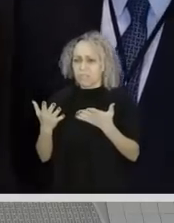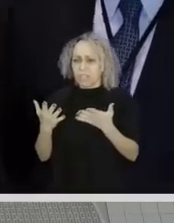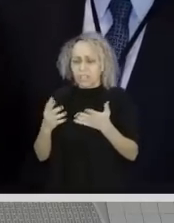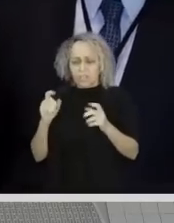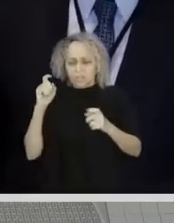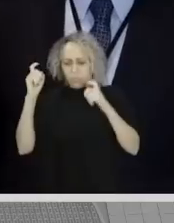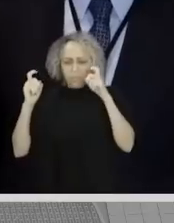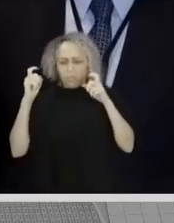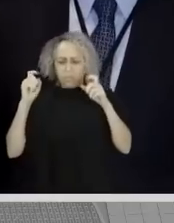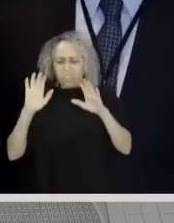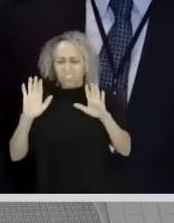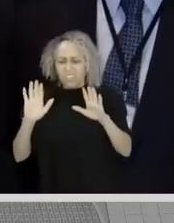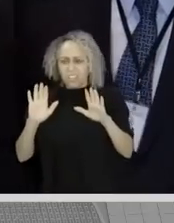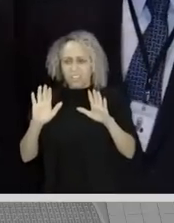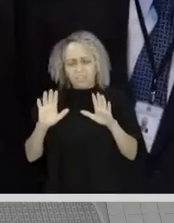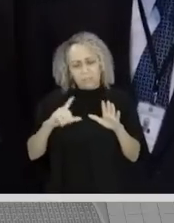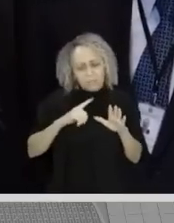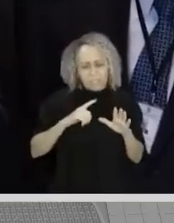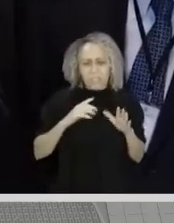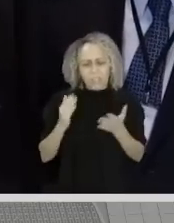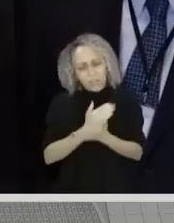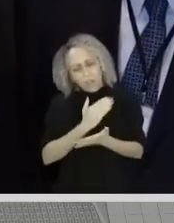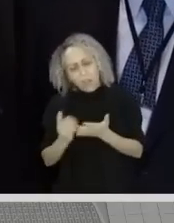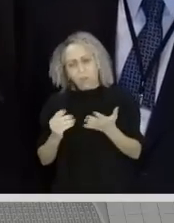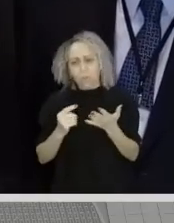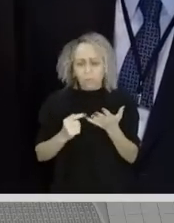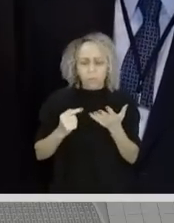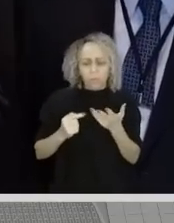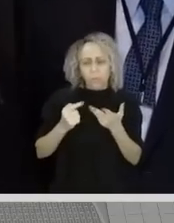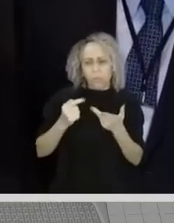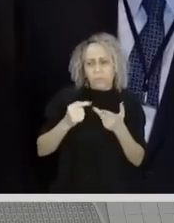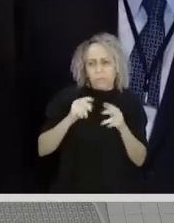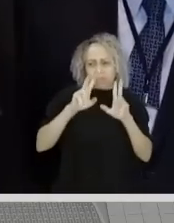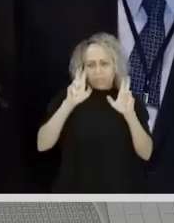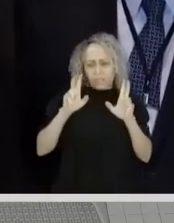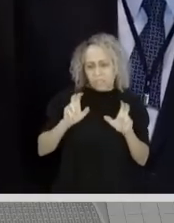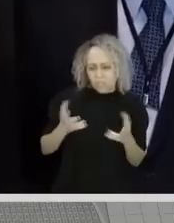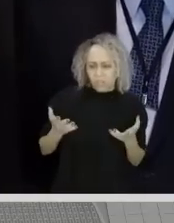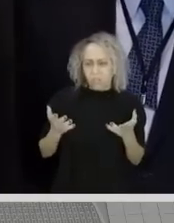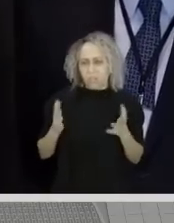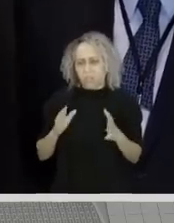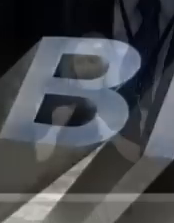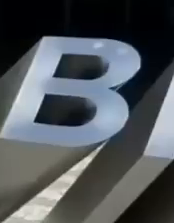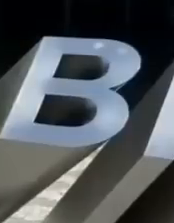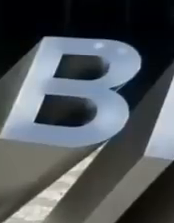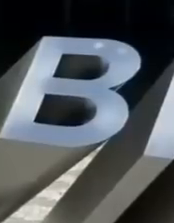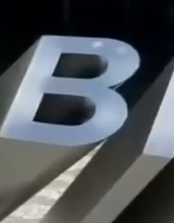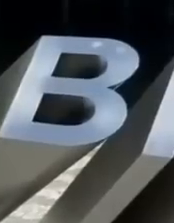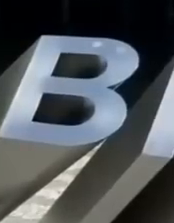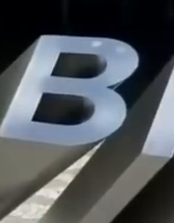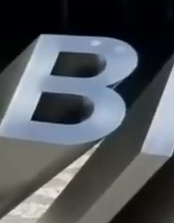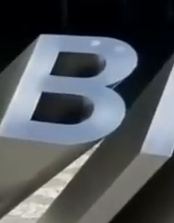ser rápida, viu? Por volta das 6 horas da tarde, ele já vai para o aeroporto Galeão e retorna para Brasília. A gente vai